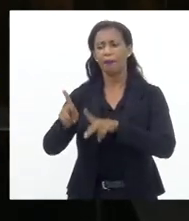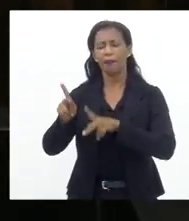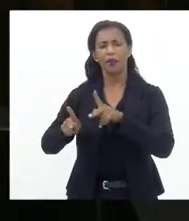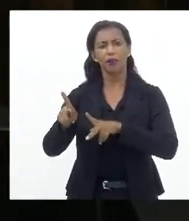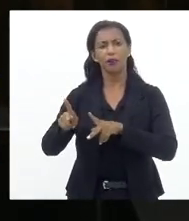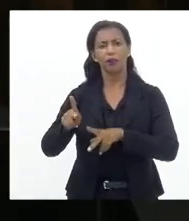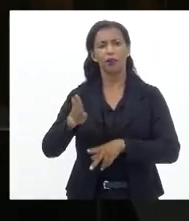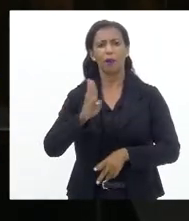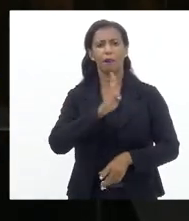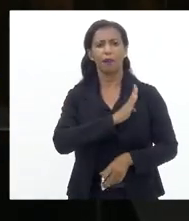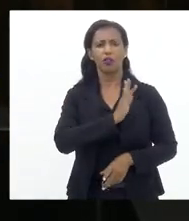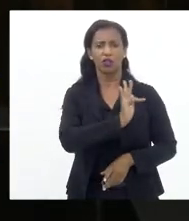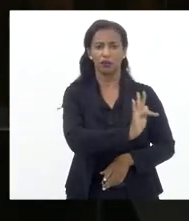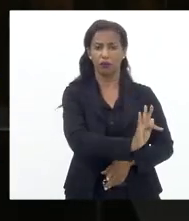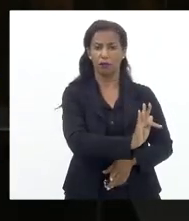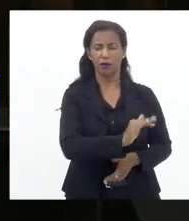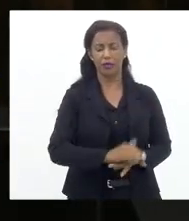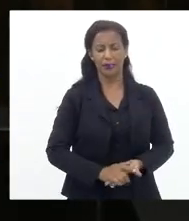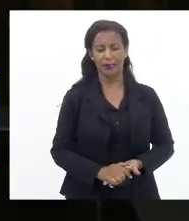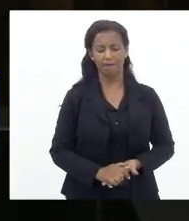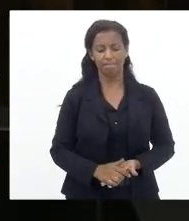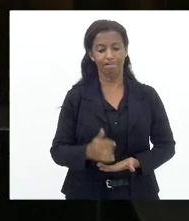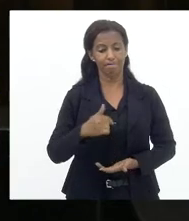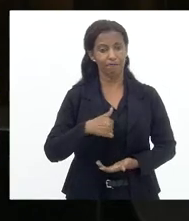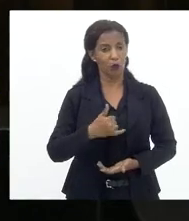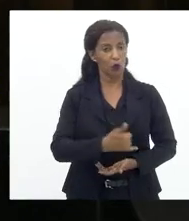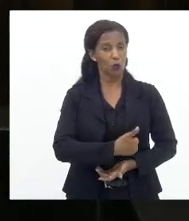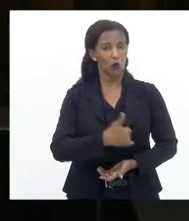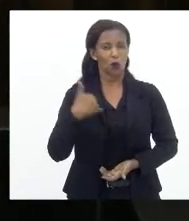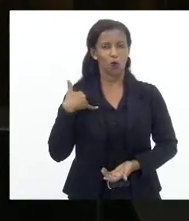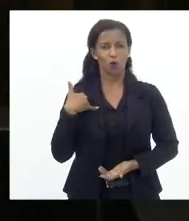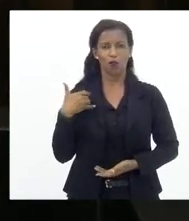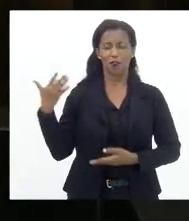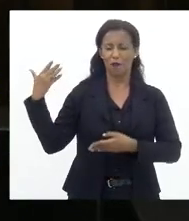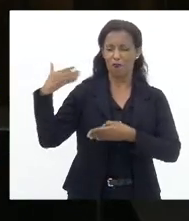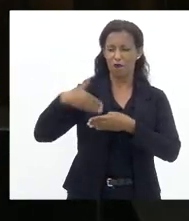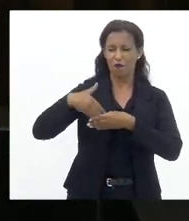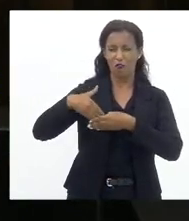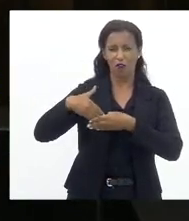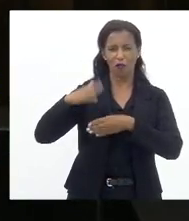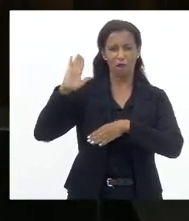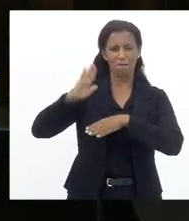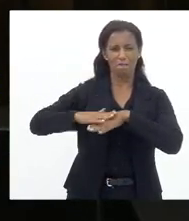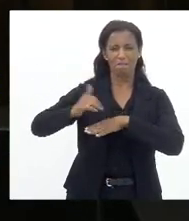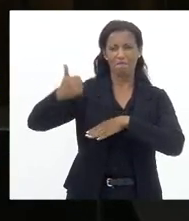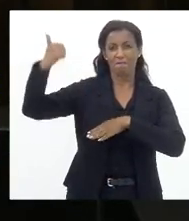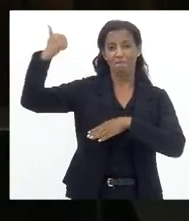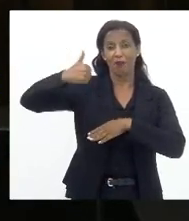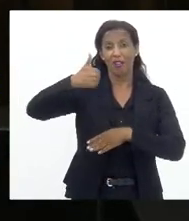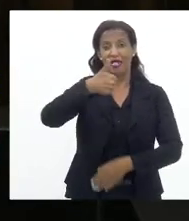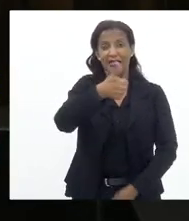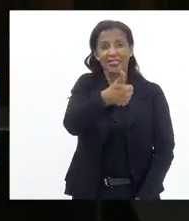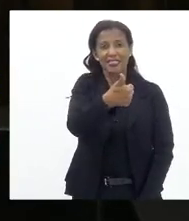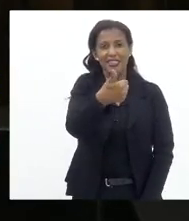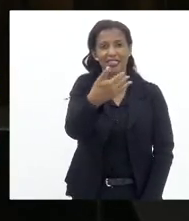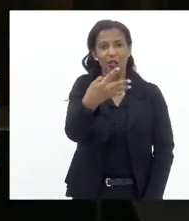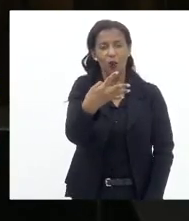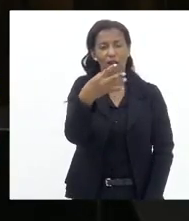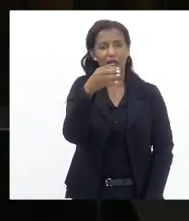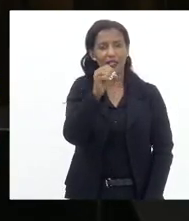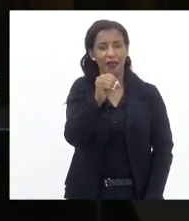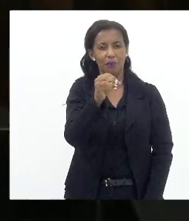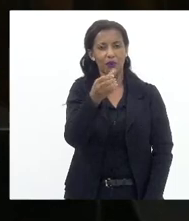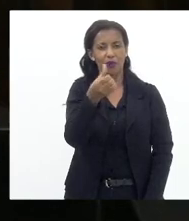Fluminense senhora Presidente orgulho de ter sido Deputado mais votado desta legislatura foram 140